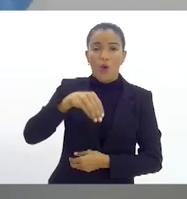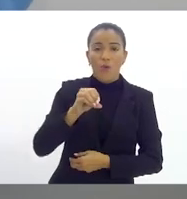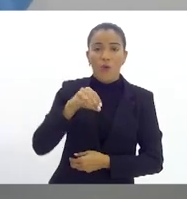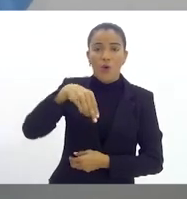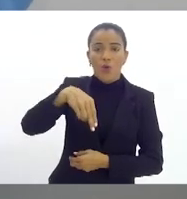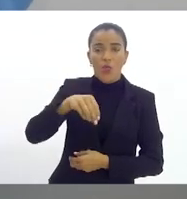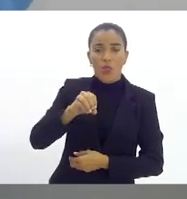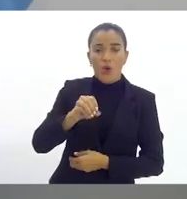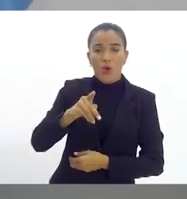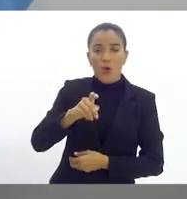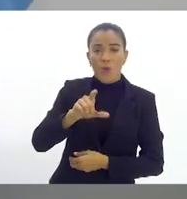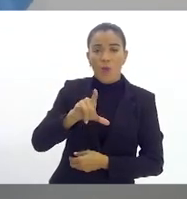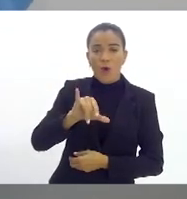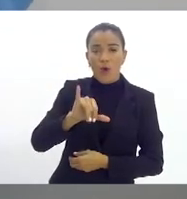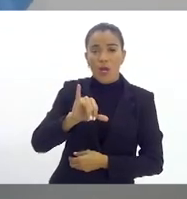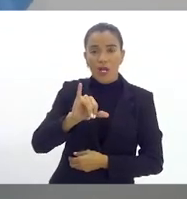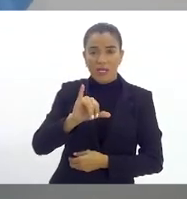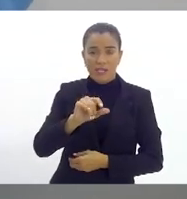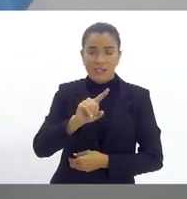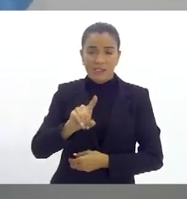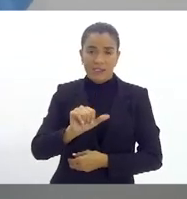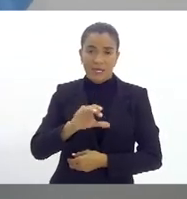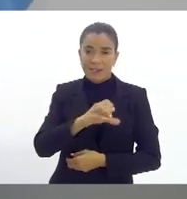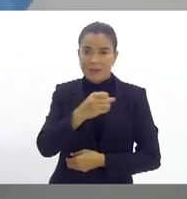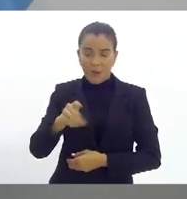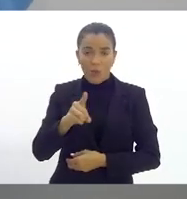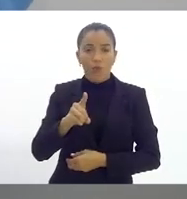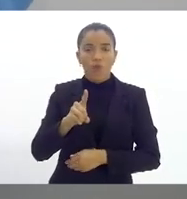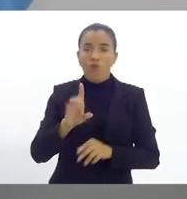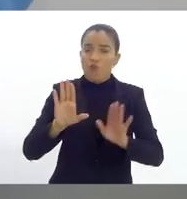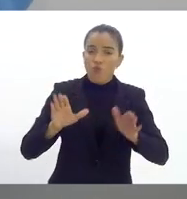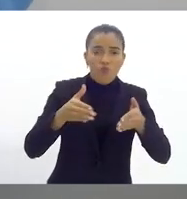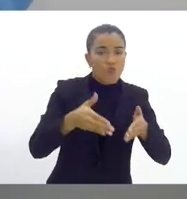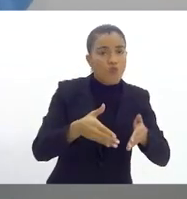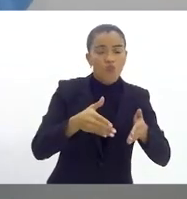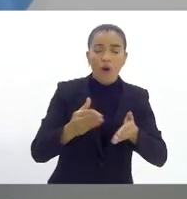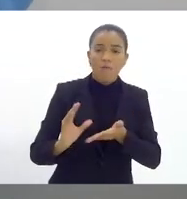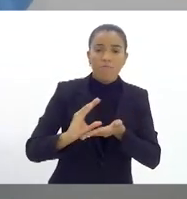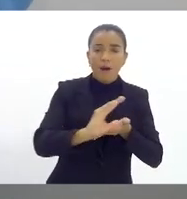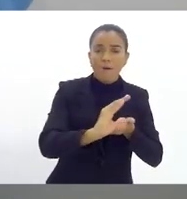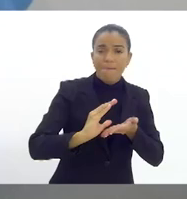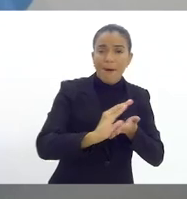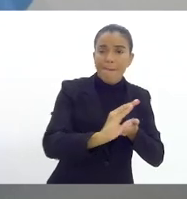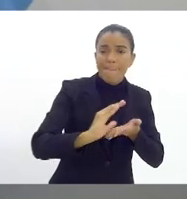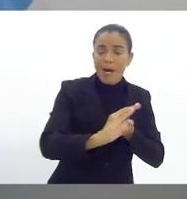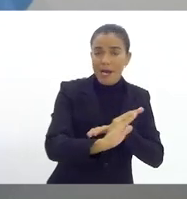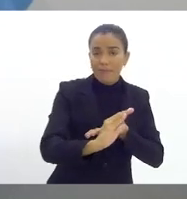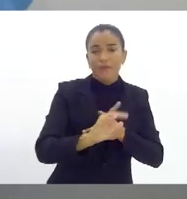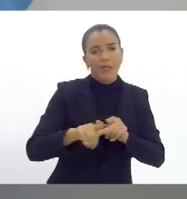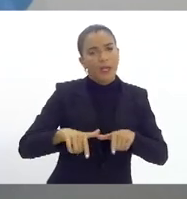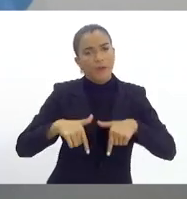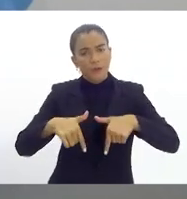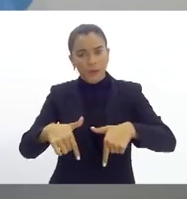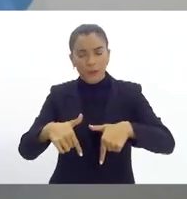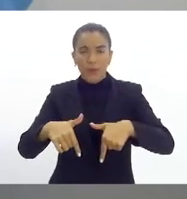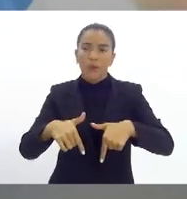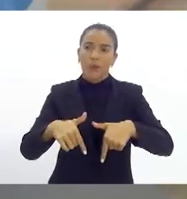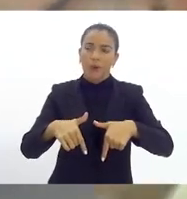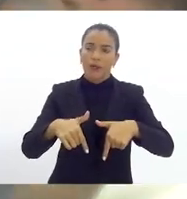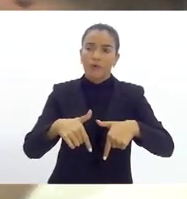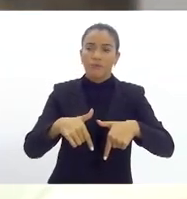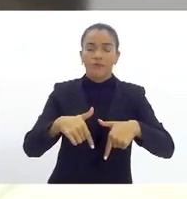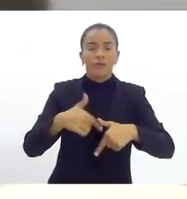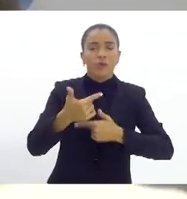do Capital formando oligopólios fortíssimos financeiros internacionais que atuam sobre